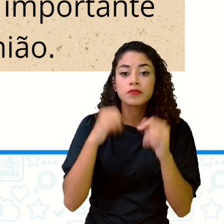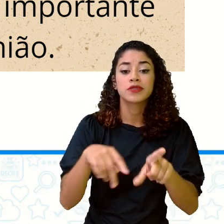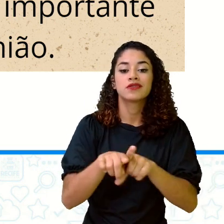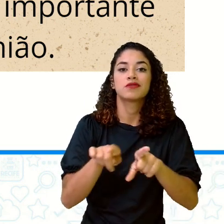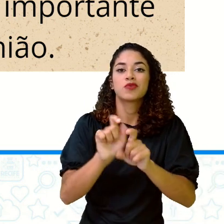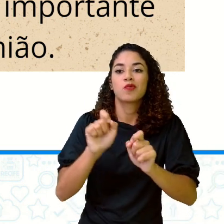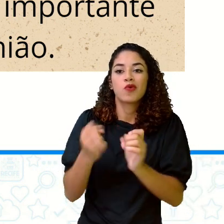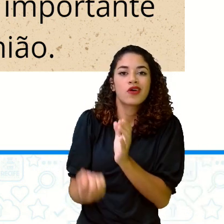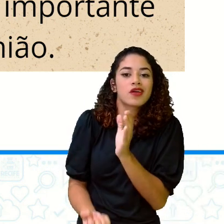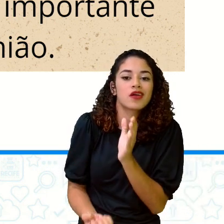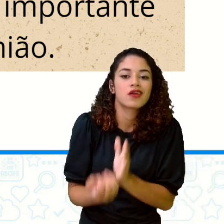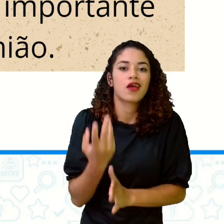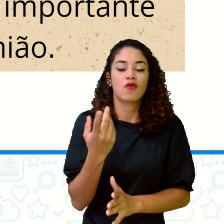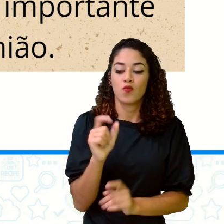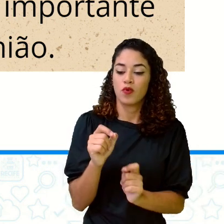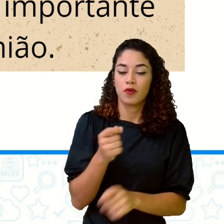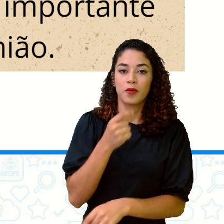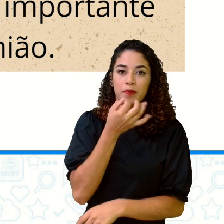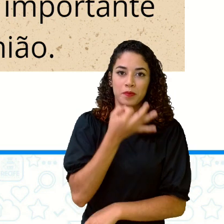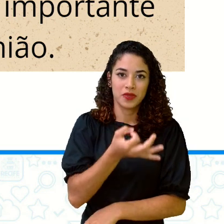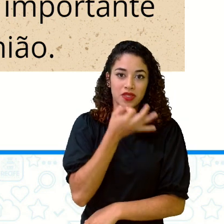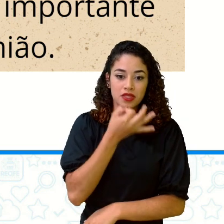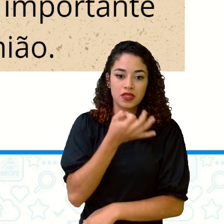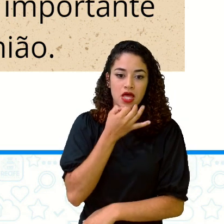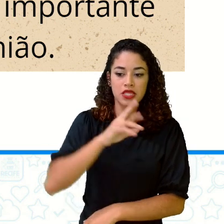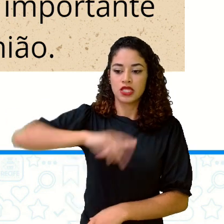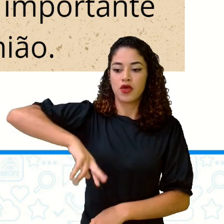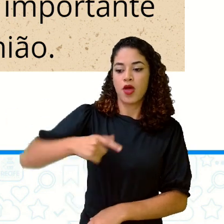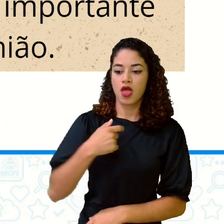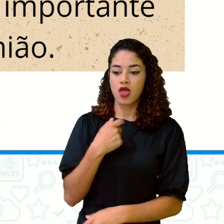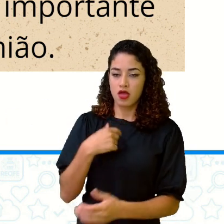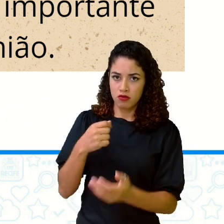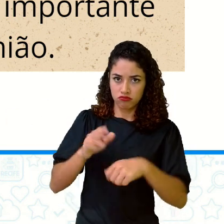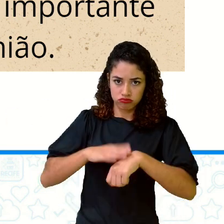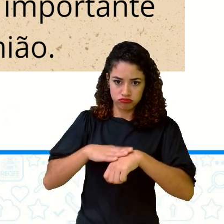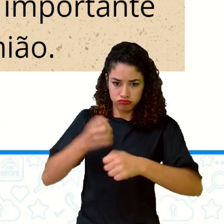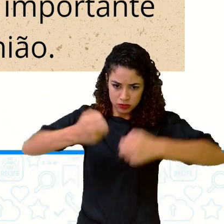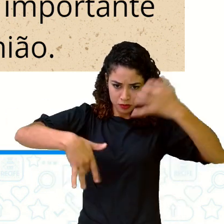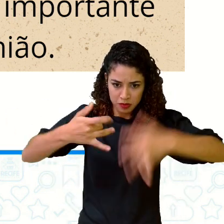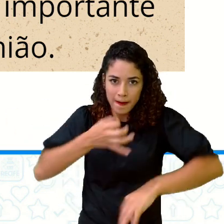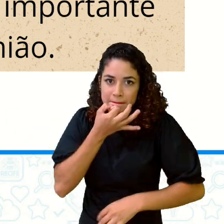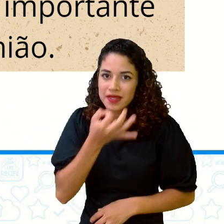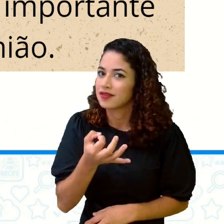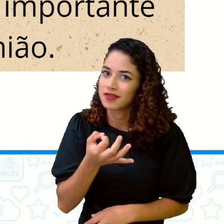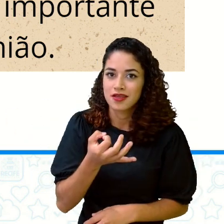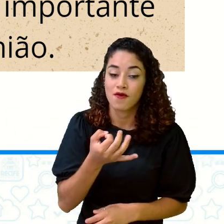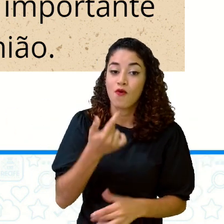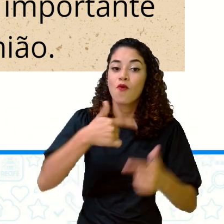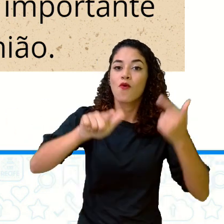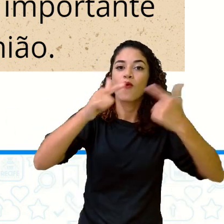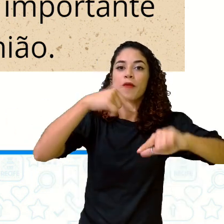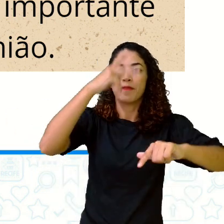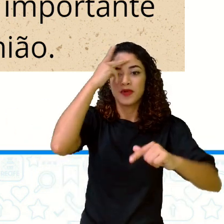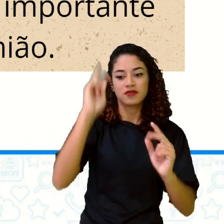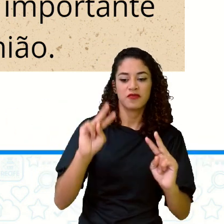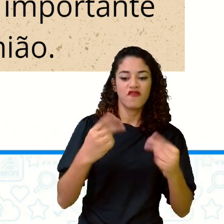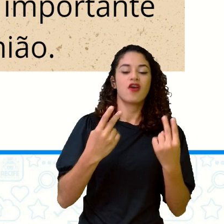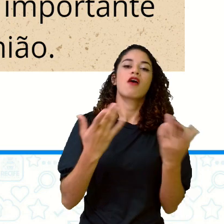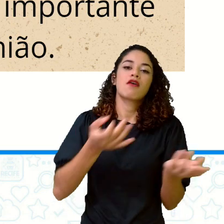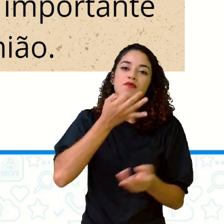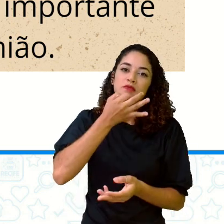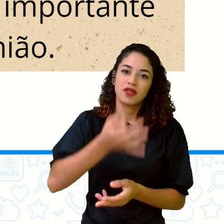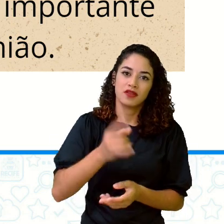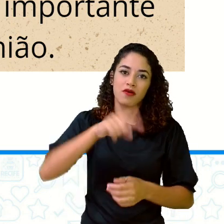opinião, dos leitores, aí ele deixa, por conta dos leitores, a criação de uma opinião, possui uma função social, muito